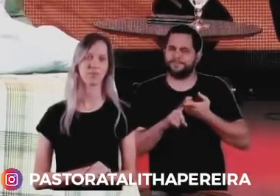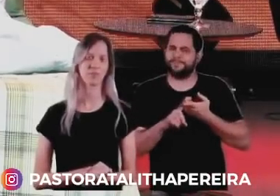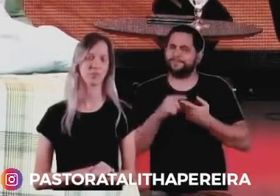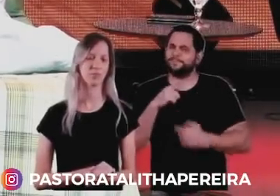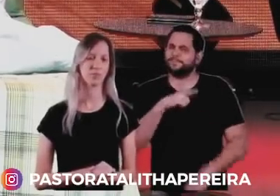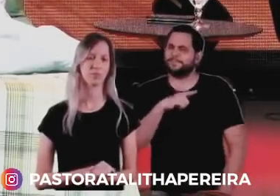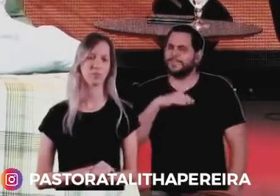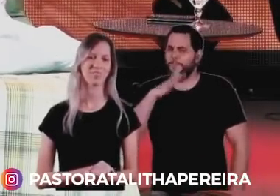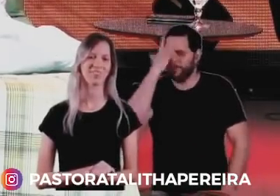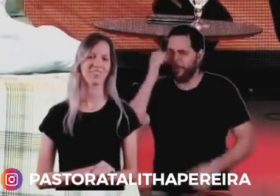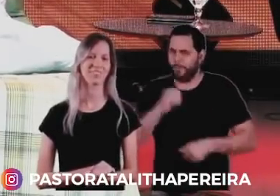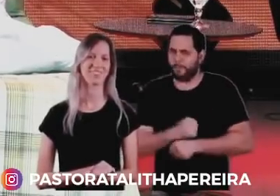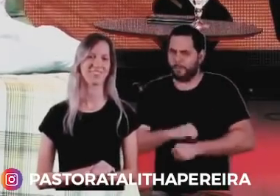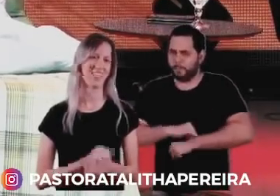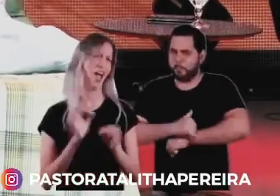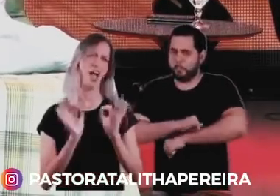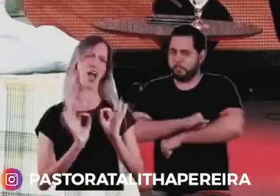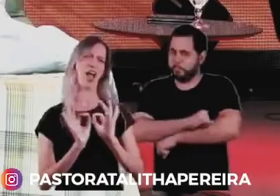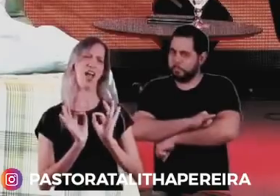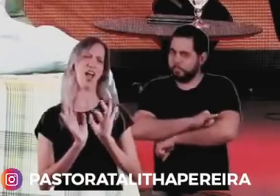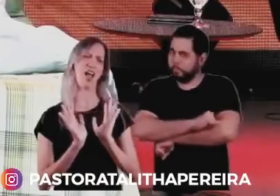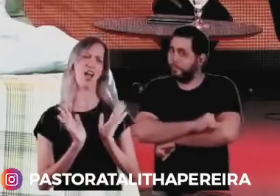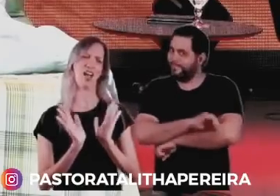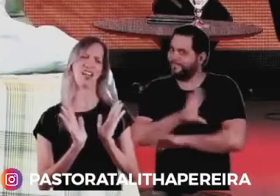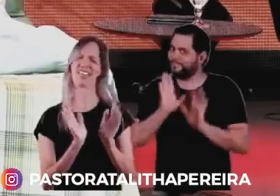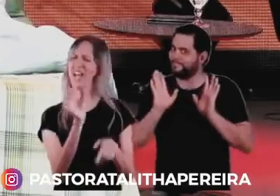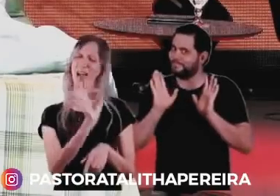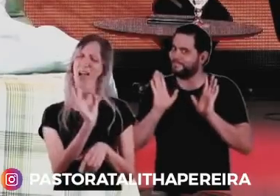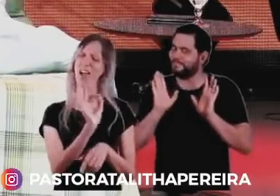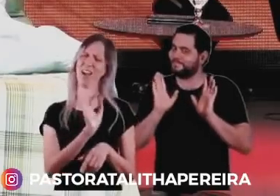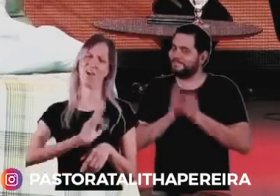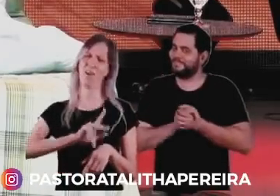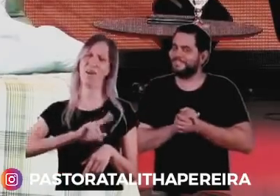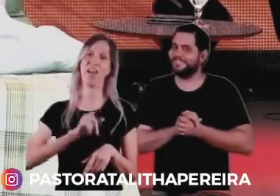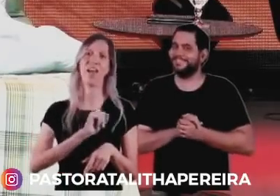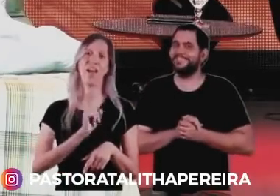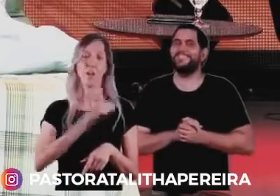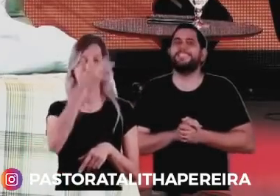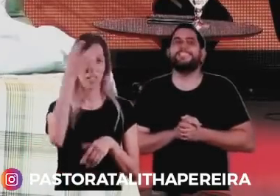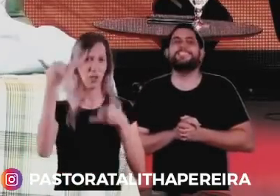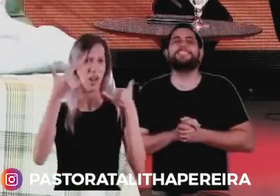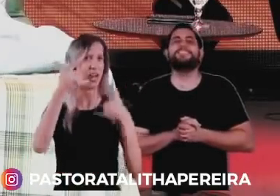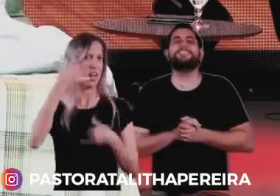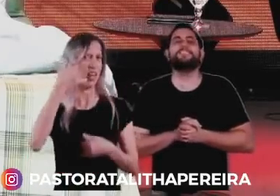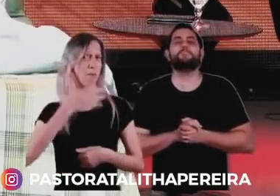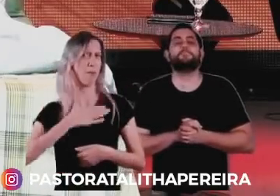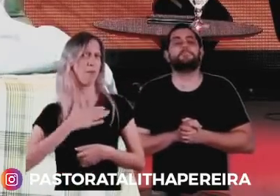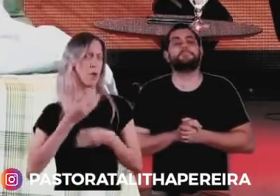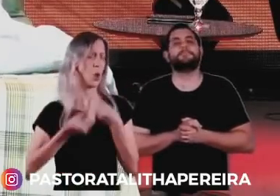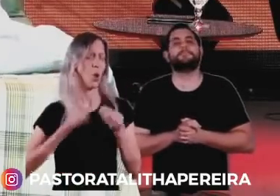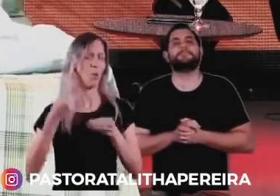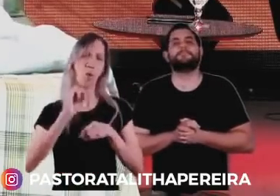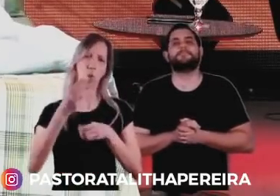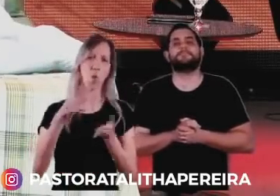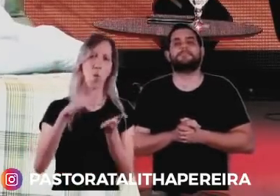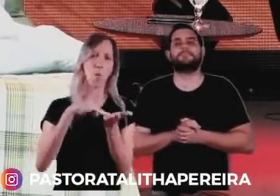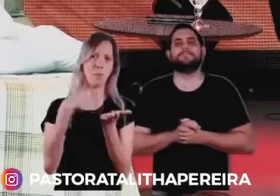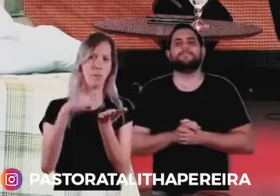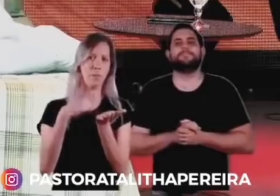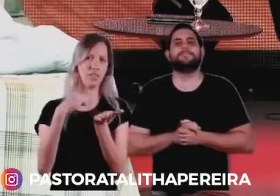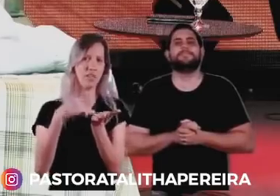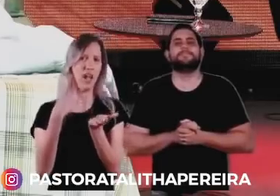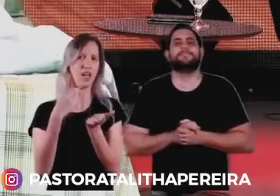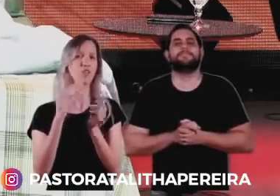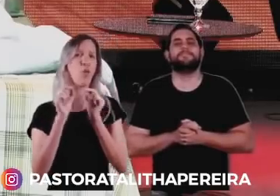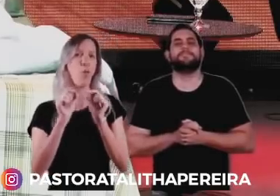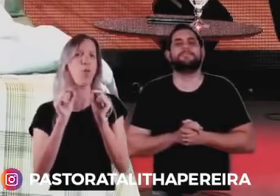alguém engordando, gente? Não. Nessa quarentena? De forma nenhuma. As pessoas ligam para mim assim, ou mandam mensagens, ei,